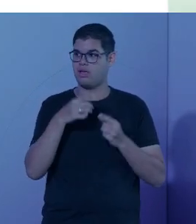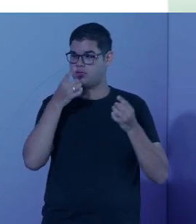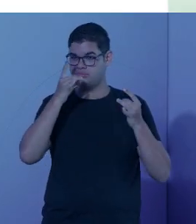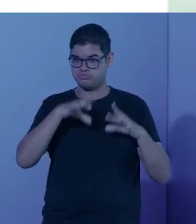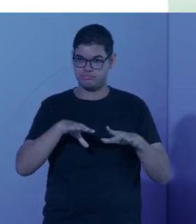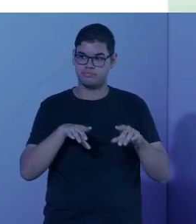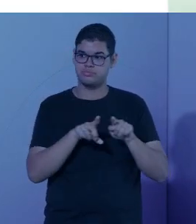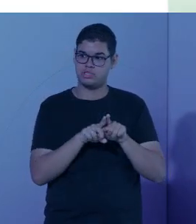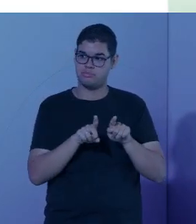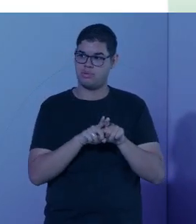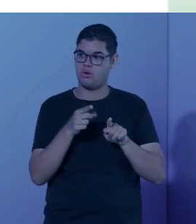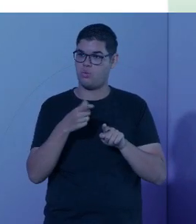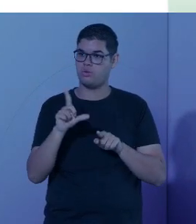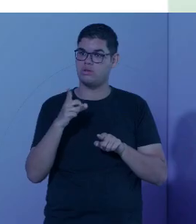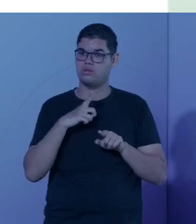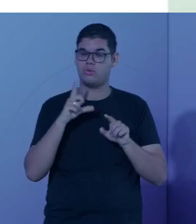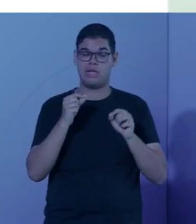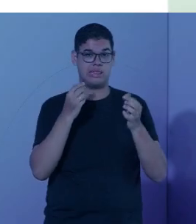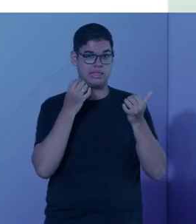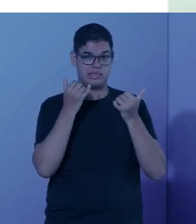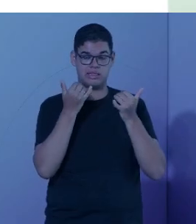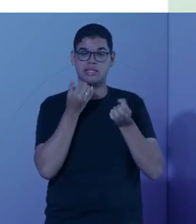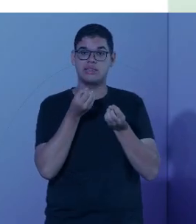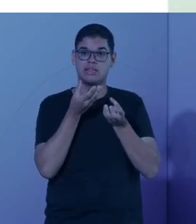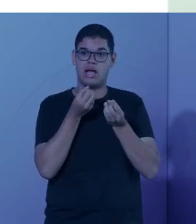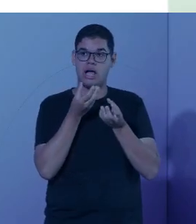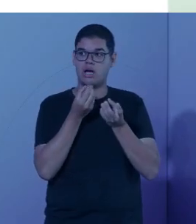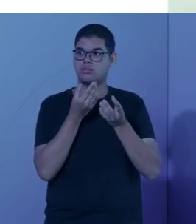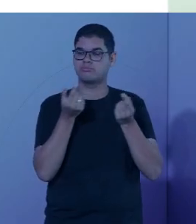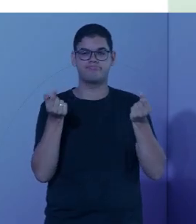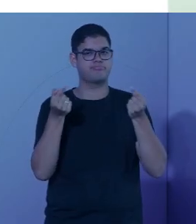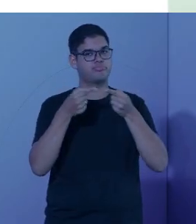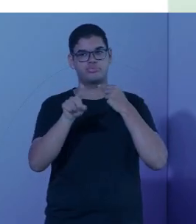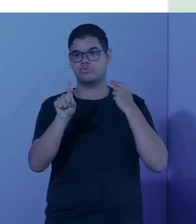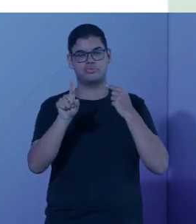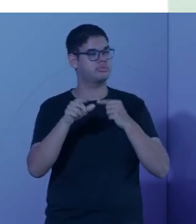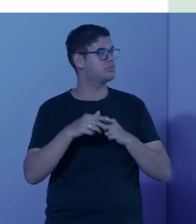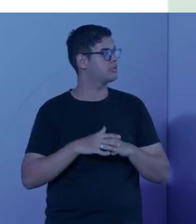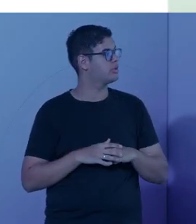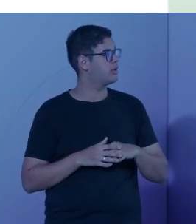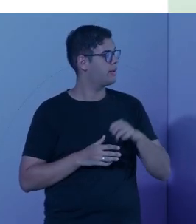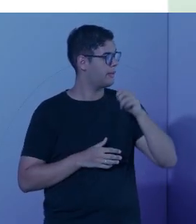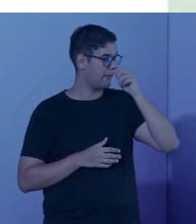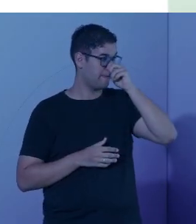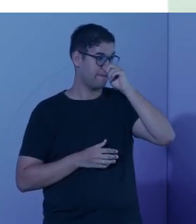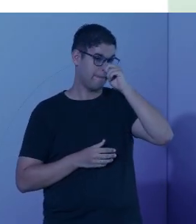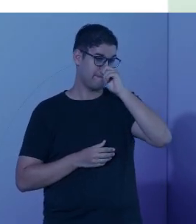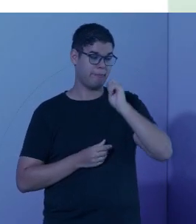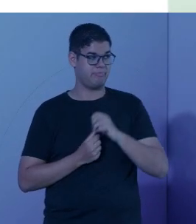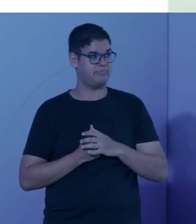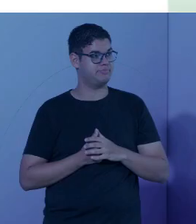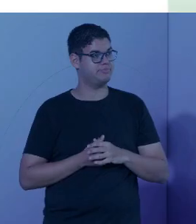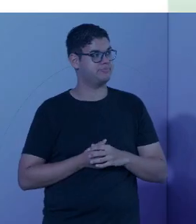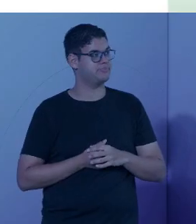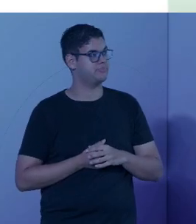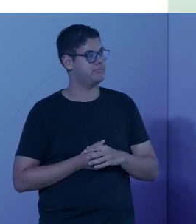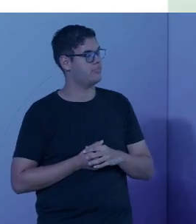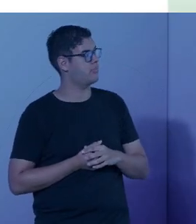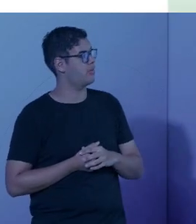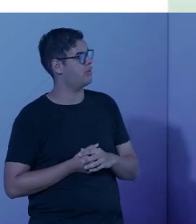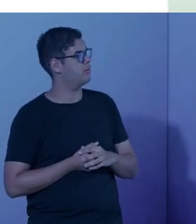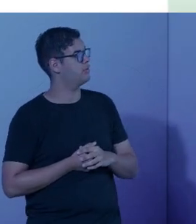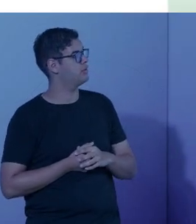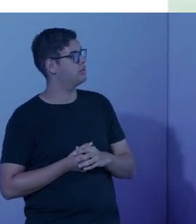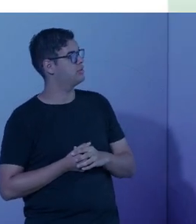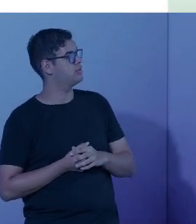dados incompatíveis, e o que tem somente dado da portaria de incorporação. Então, nessa parte